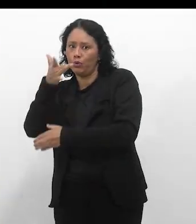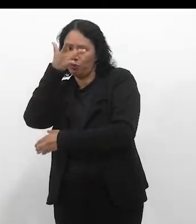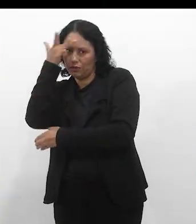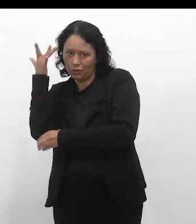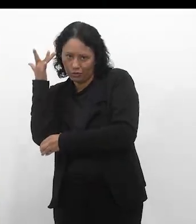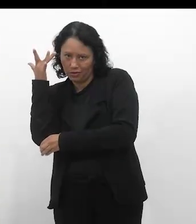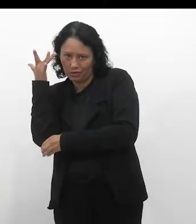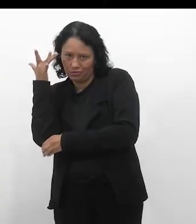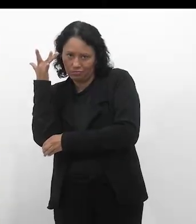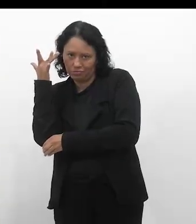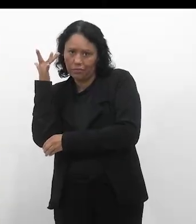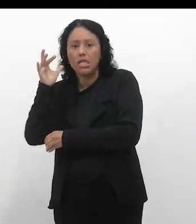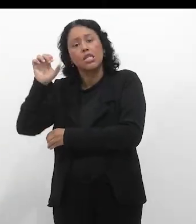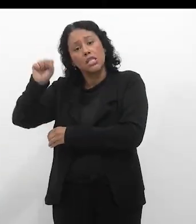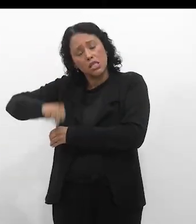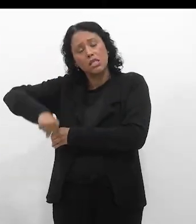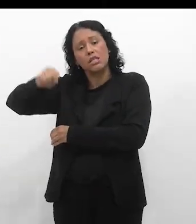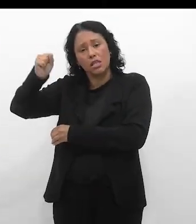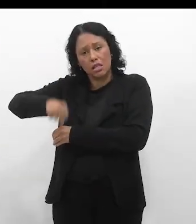muita gente.